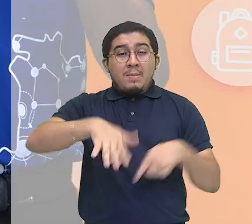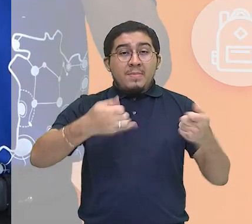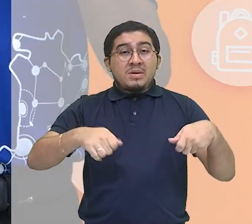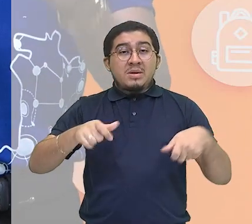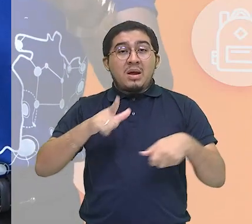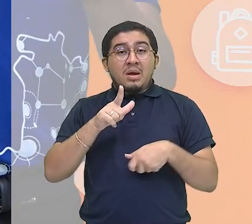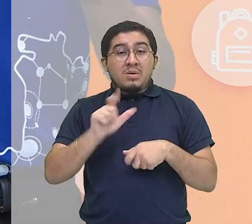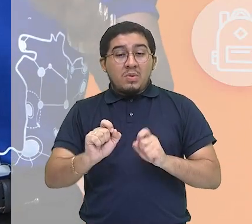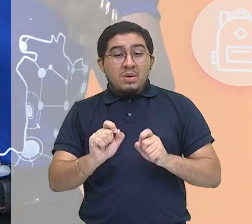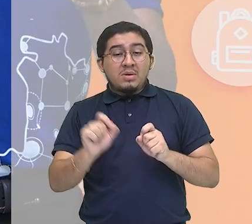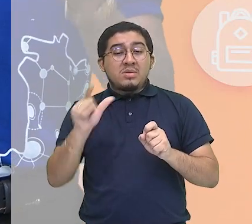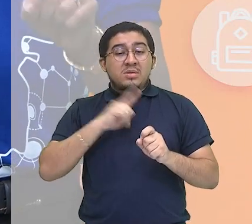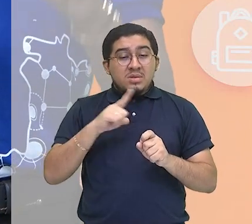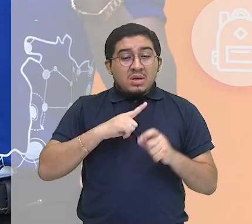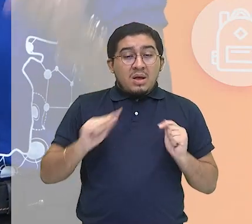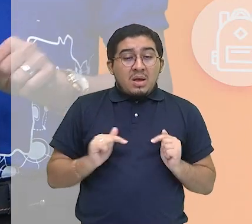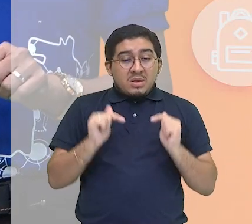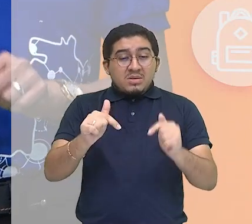necessitam de